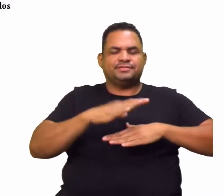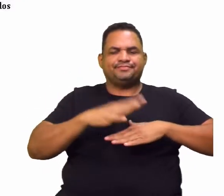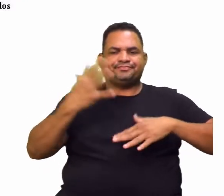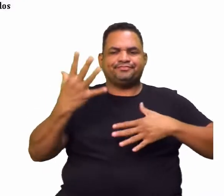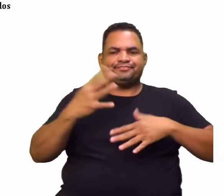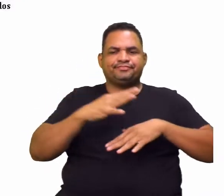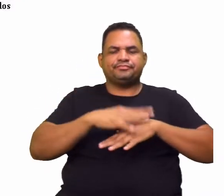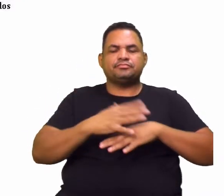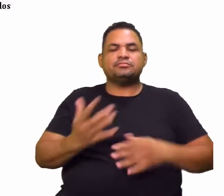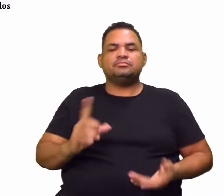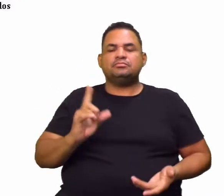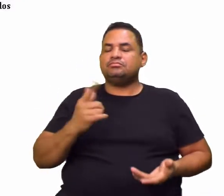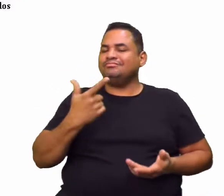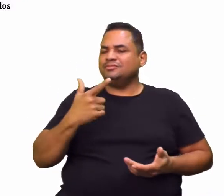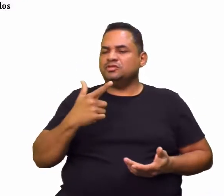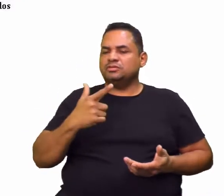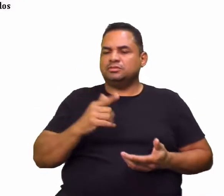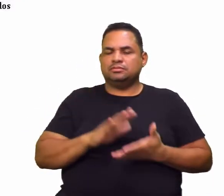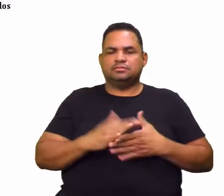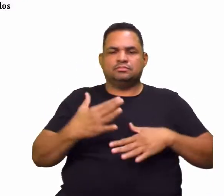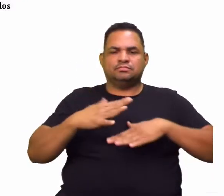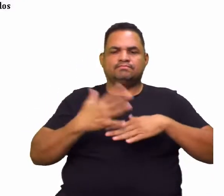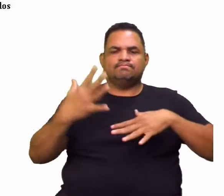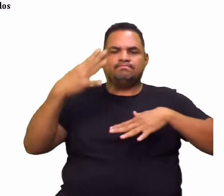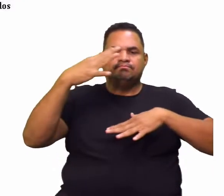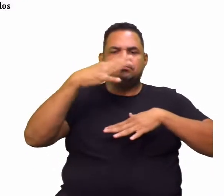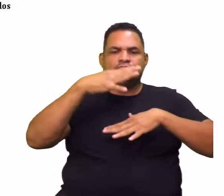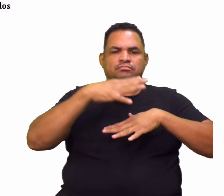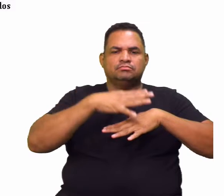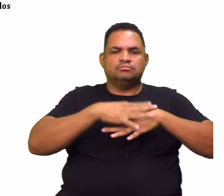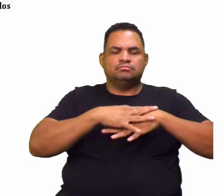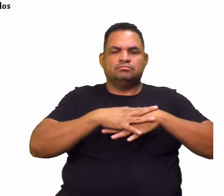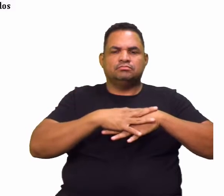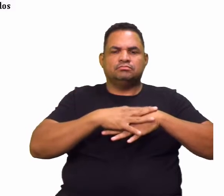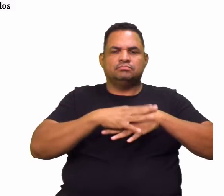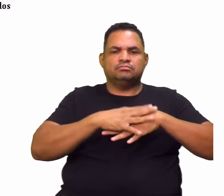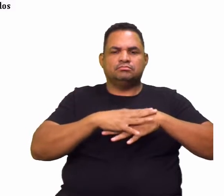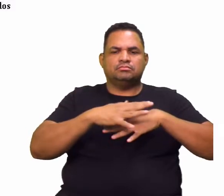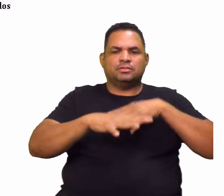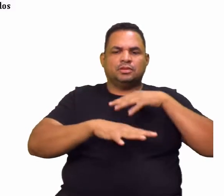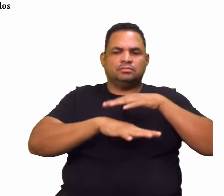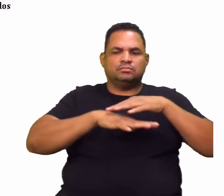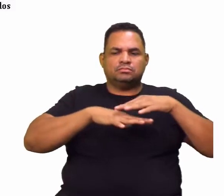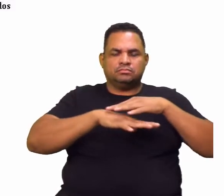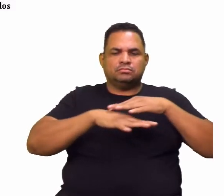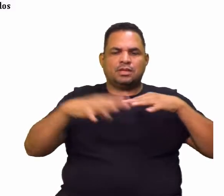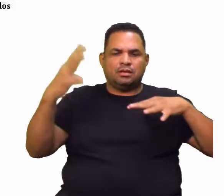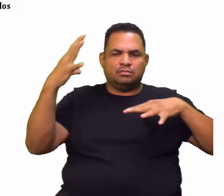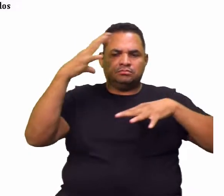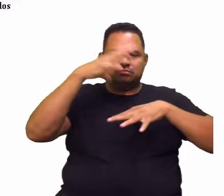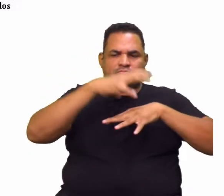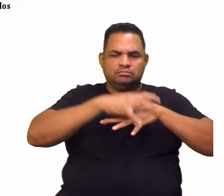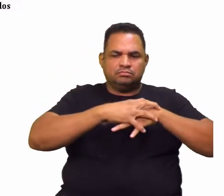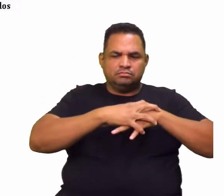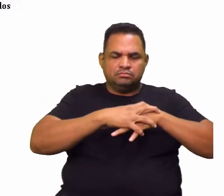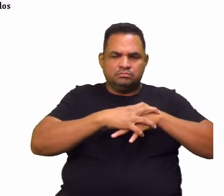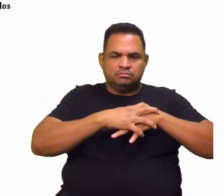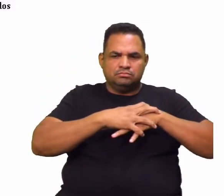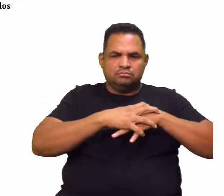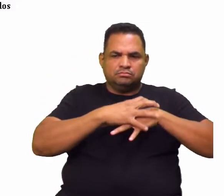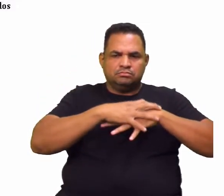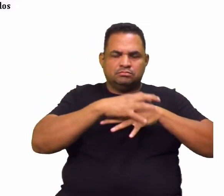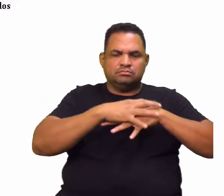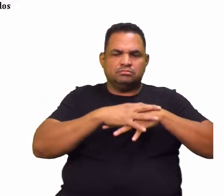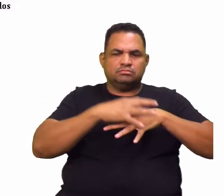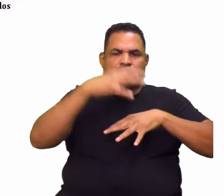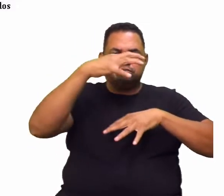de penetração, não tem. Ele simplesmente dá o amplexo, o abraço na fêmea, que é sempre maior, e